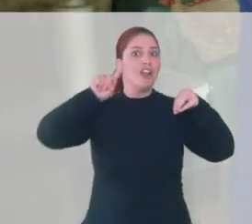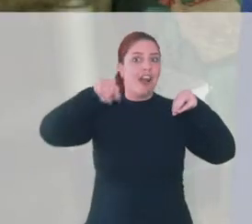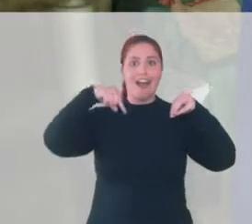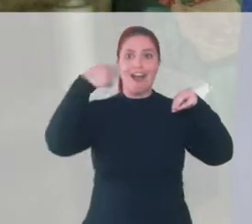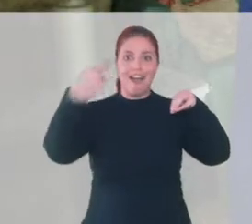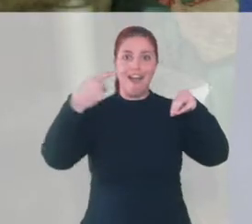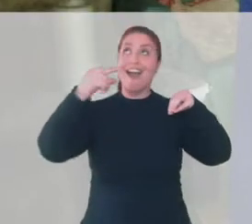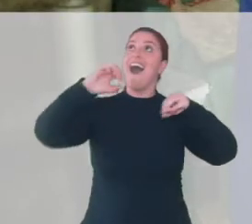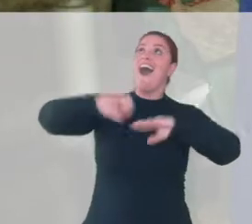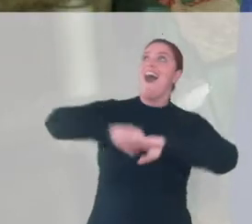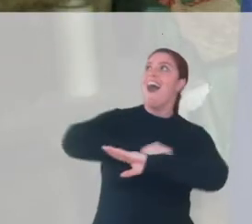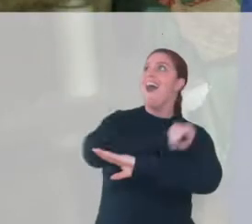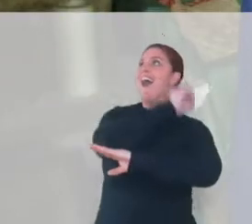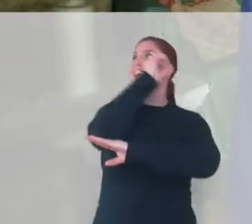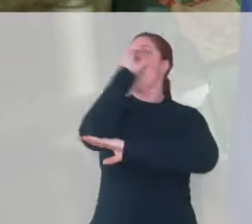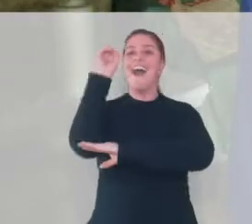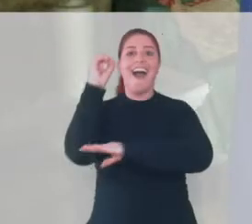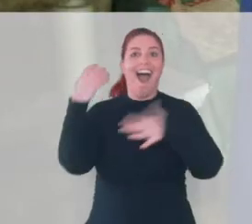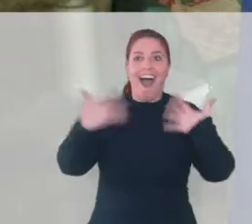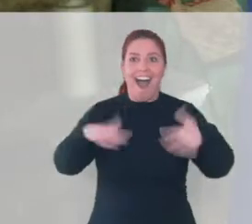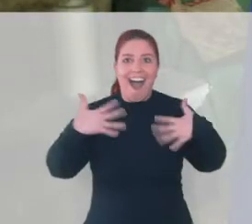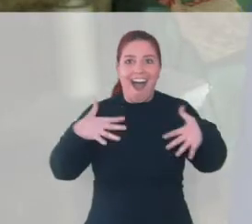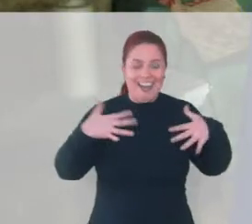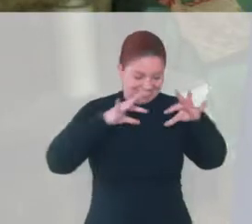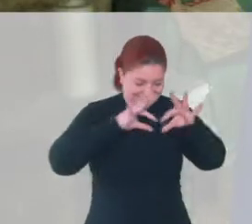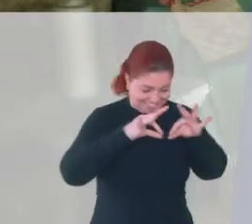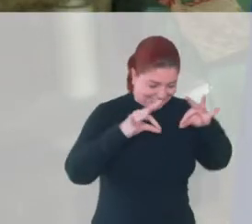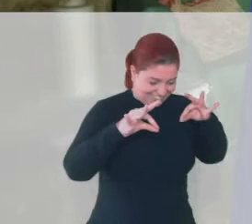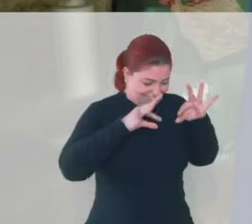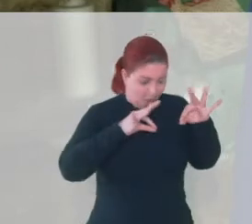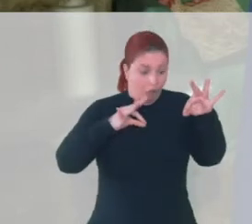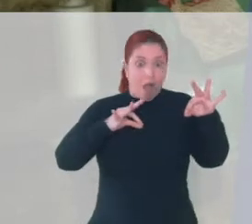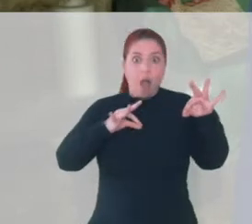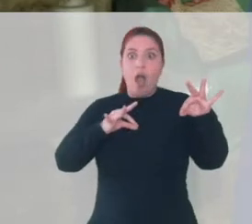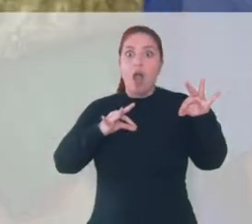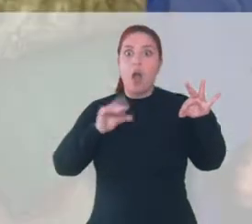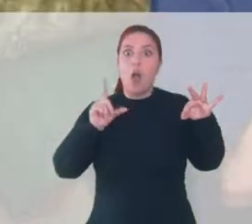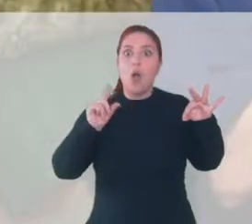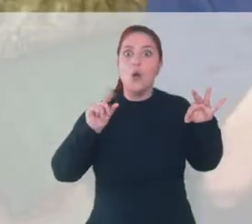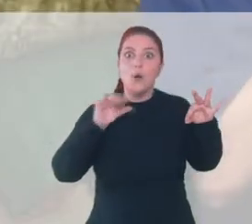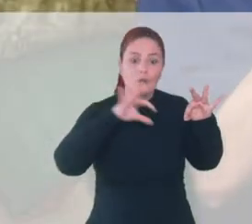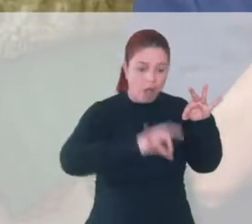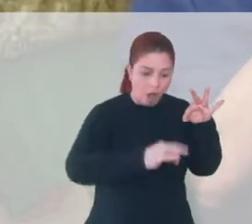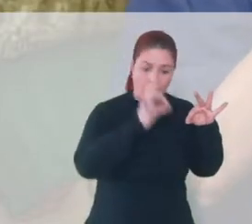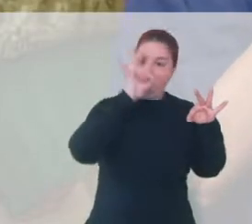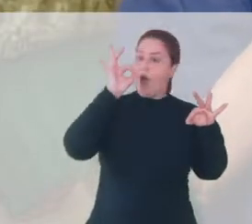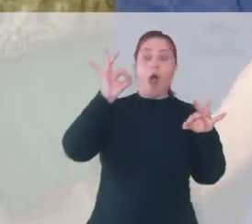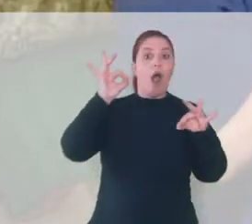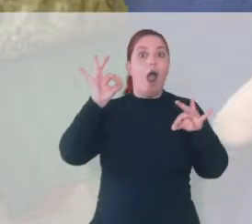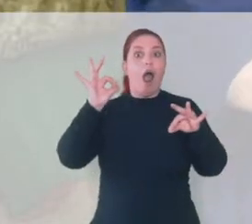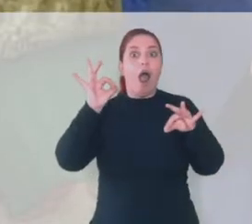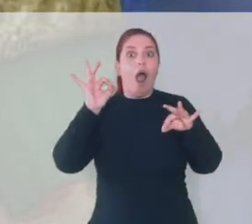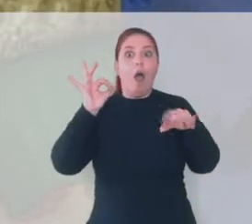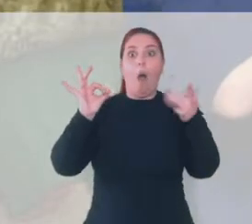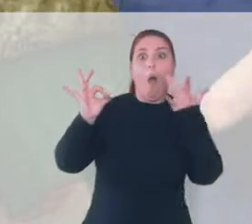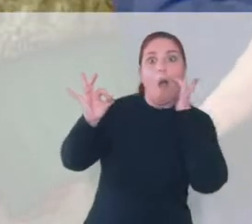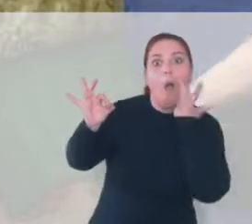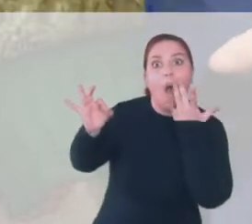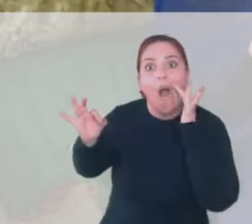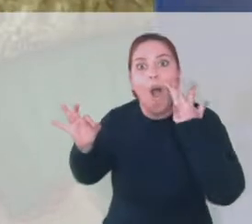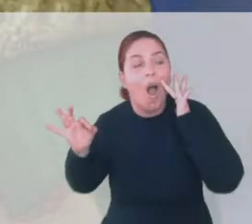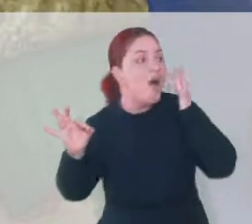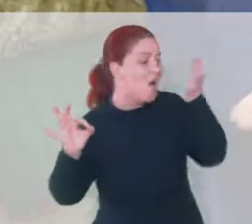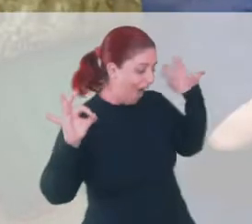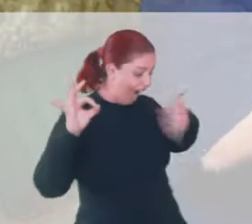que o dia amanheceu, finalmente ele o abriu. E lá dentro tinha uma porção de moedas de